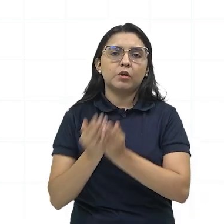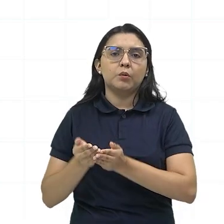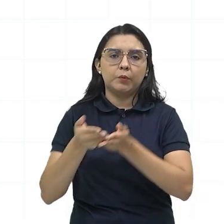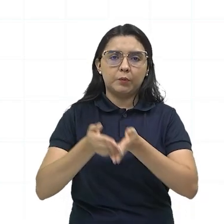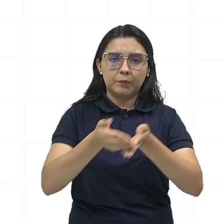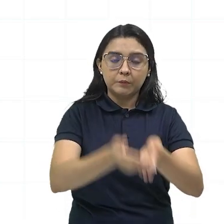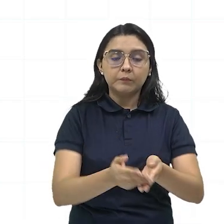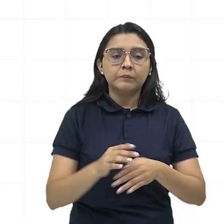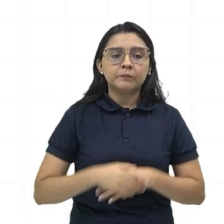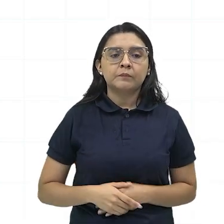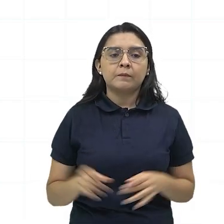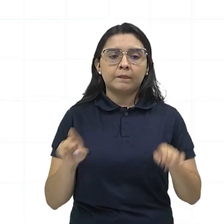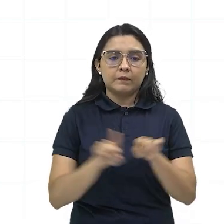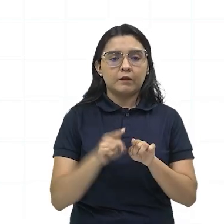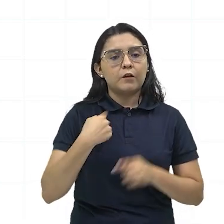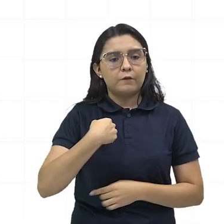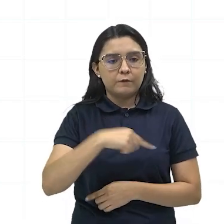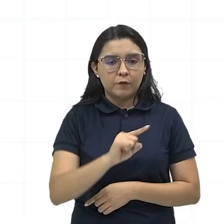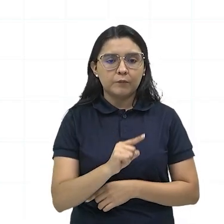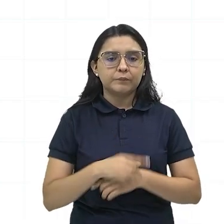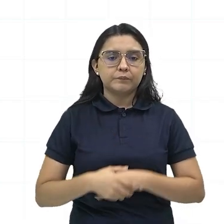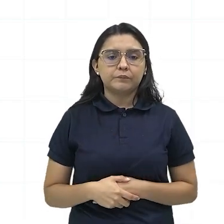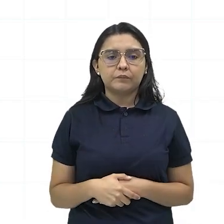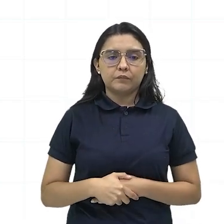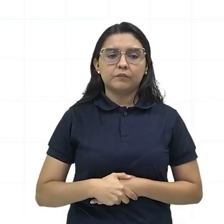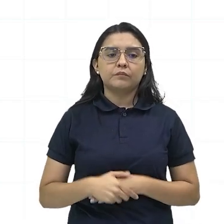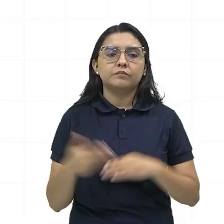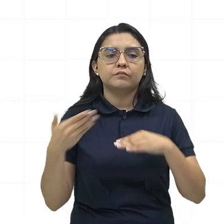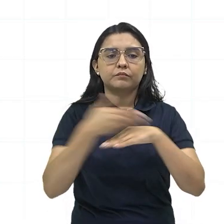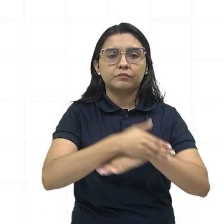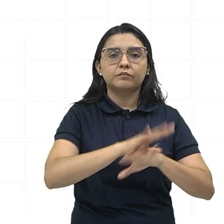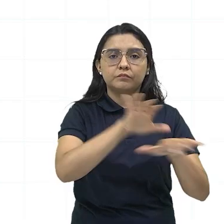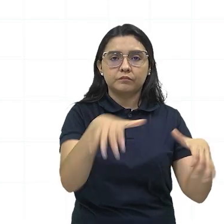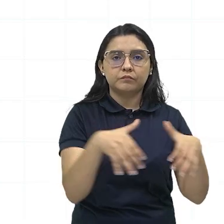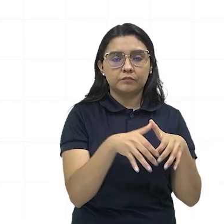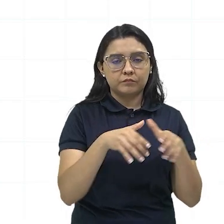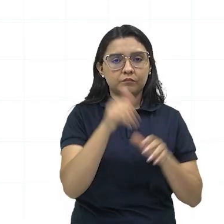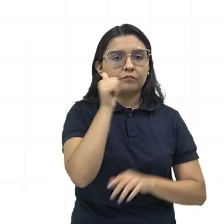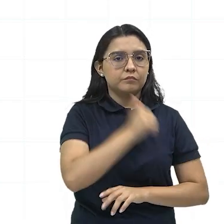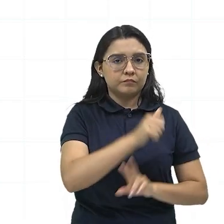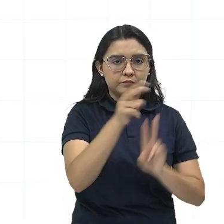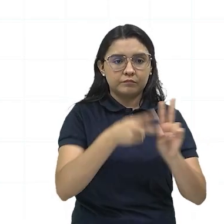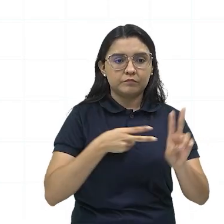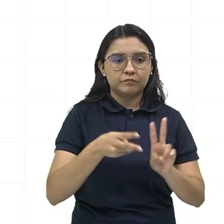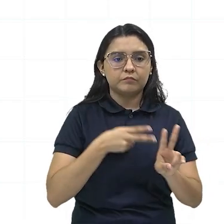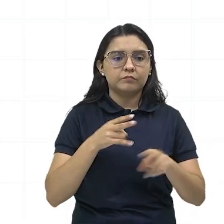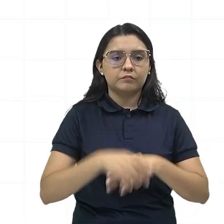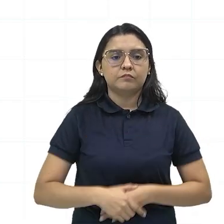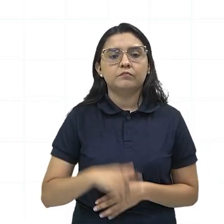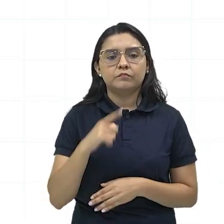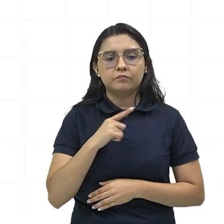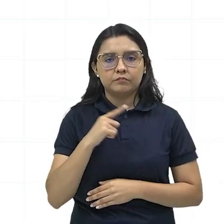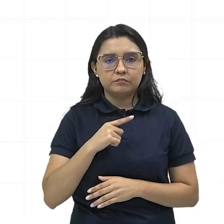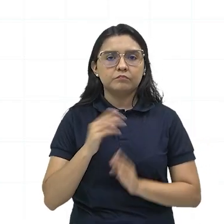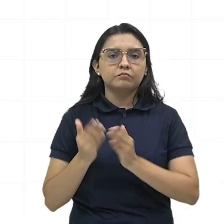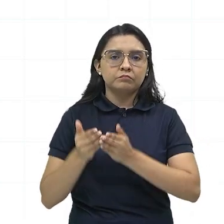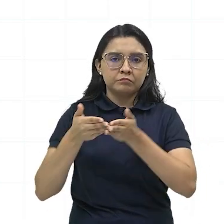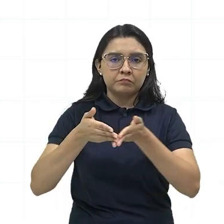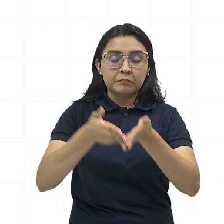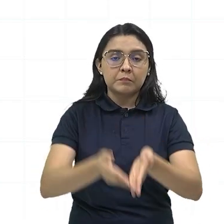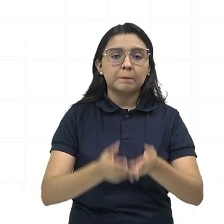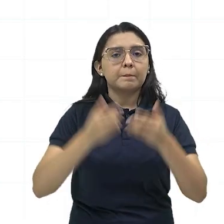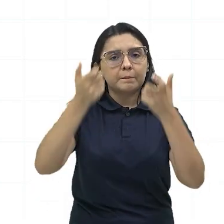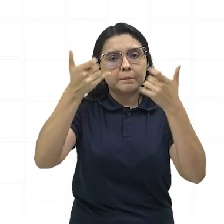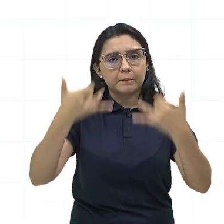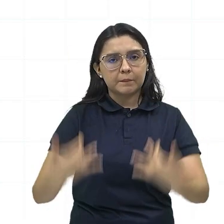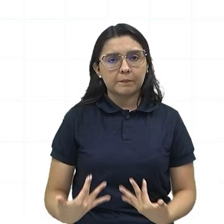rios. Eu vou mergulhar no reino das Icamiabas, enfrentar as águas e singrar os rios. Então vai contando,